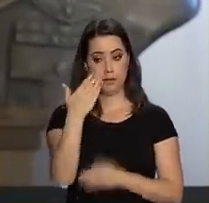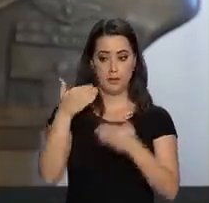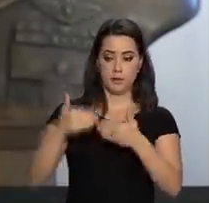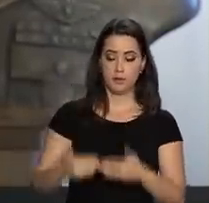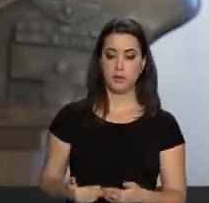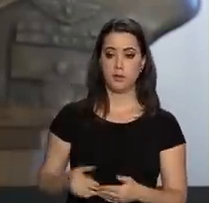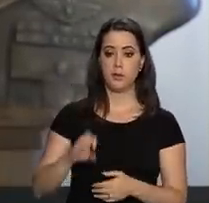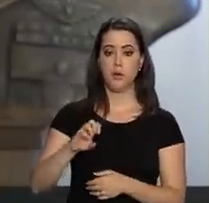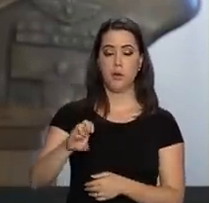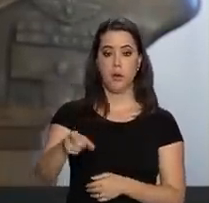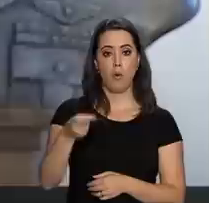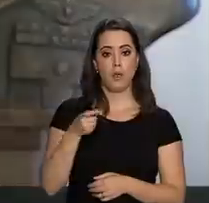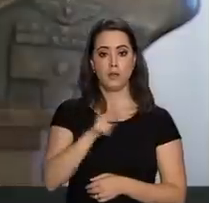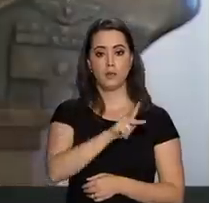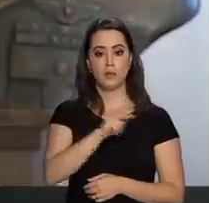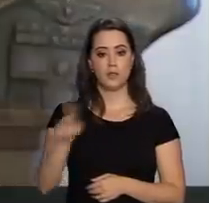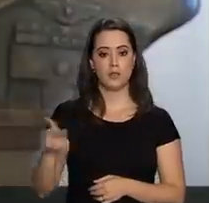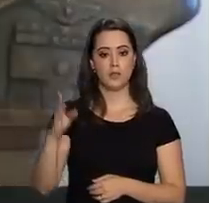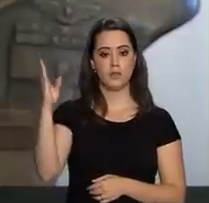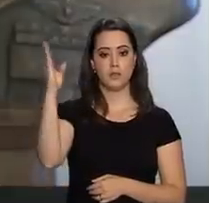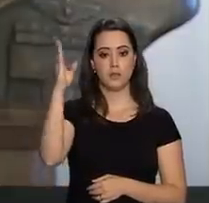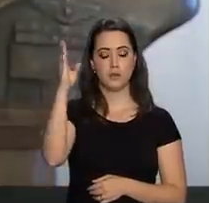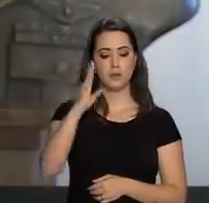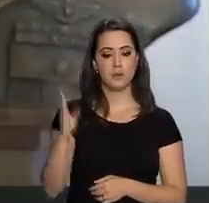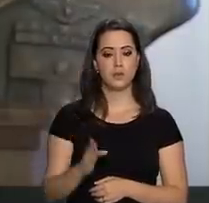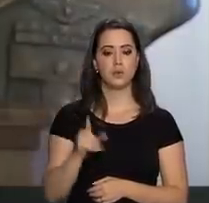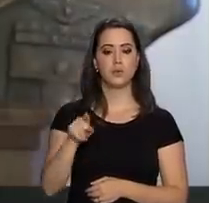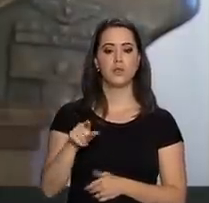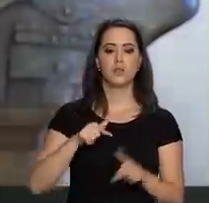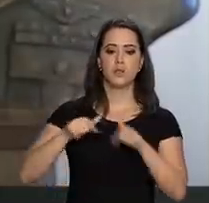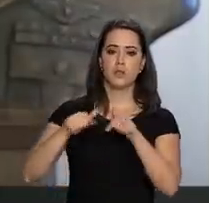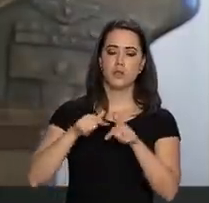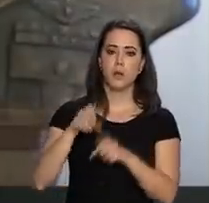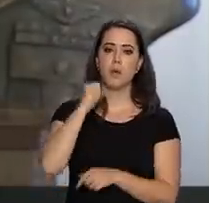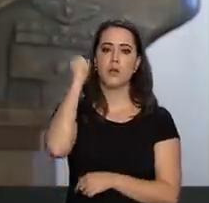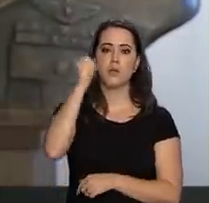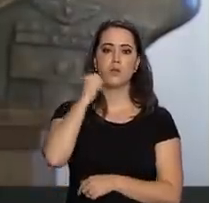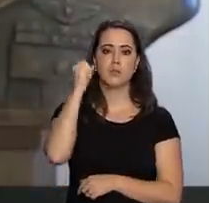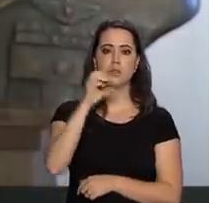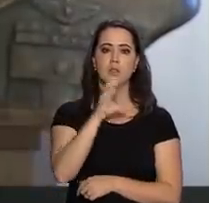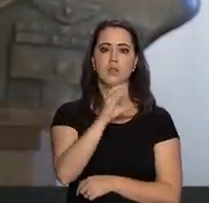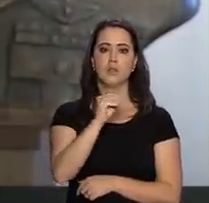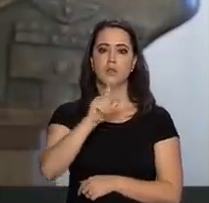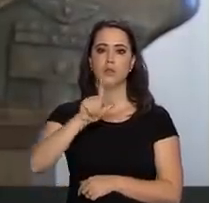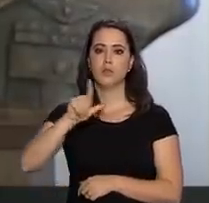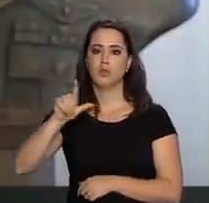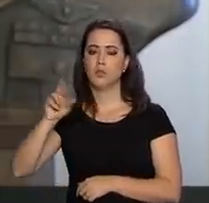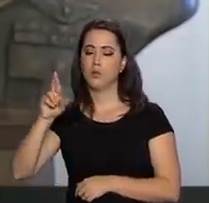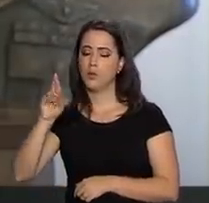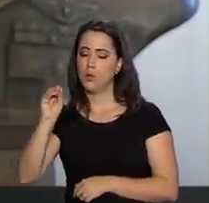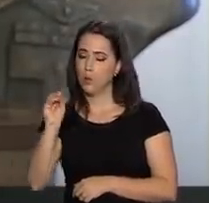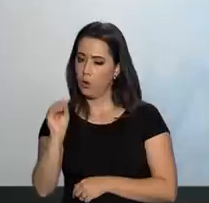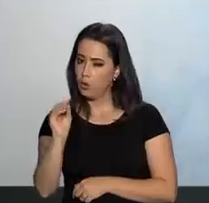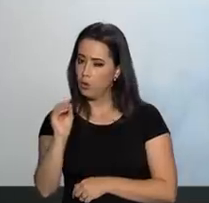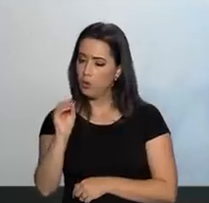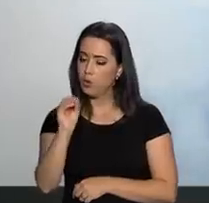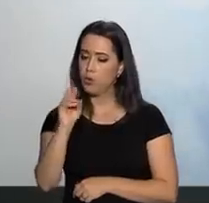do ex-presidente da República que trabalhei, o senador Fernando Collor de Mello.